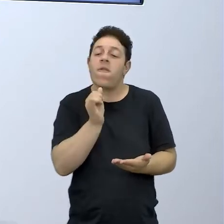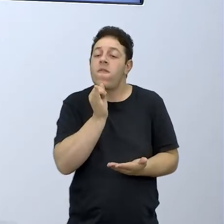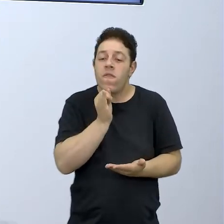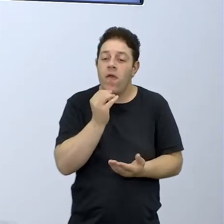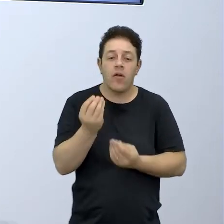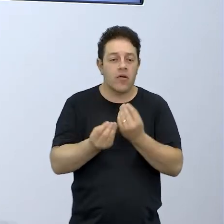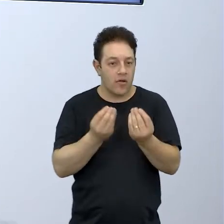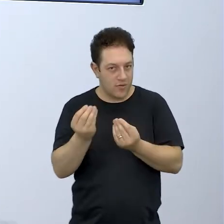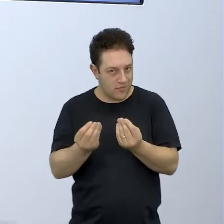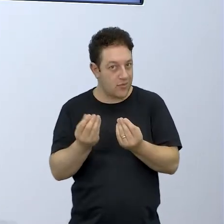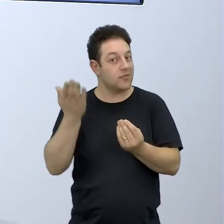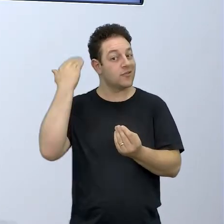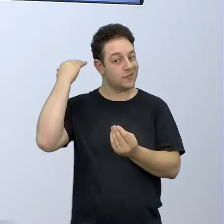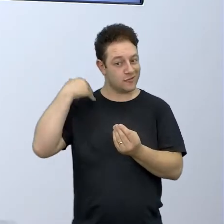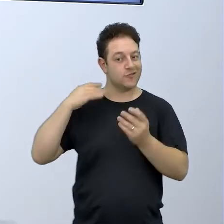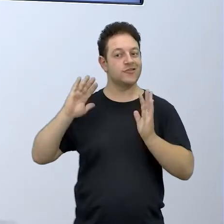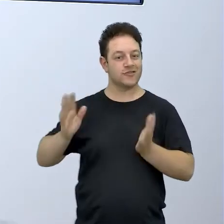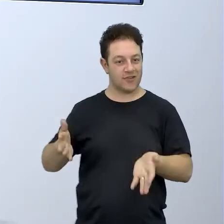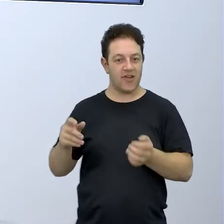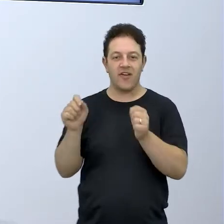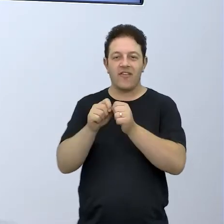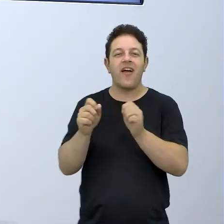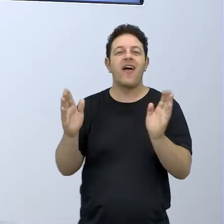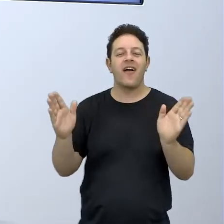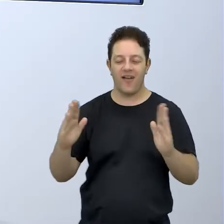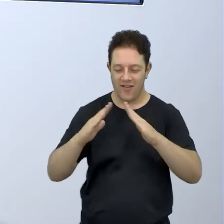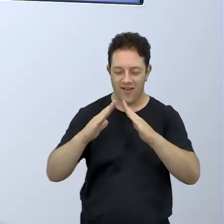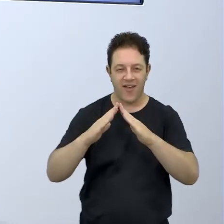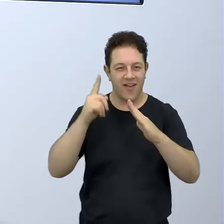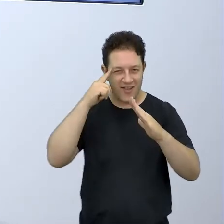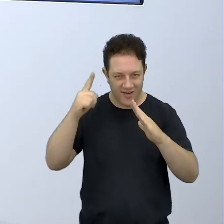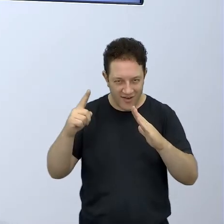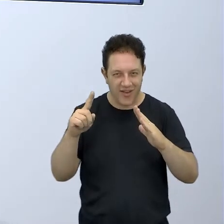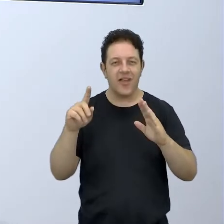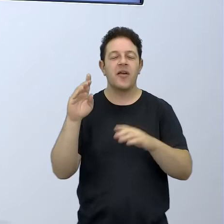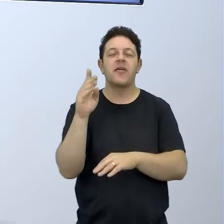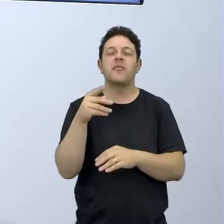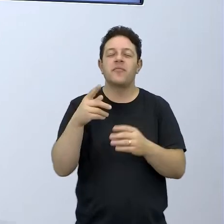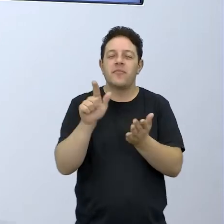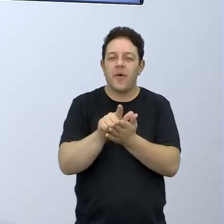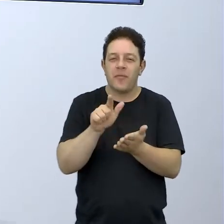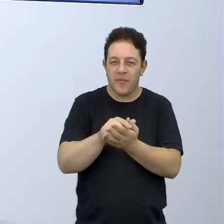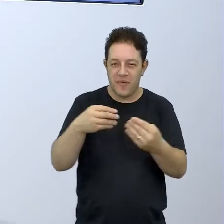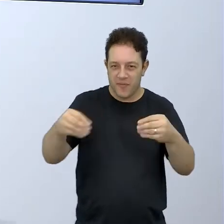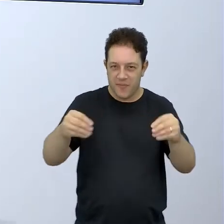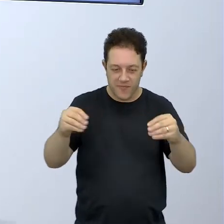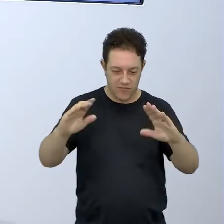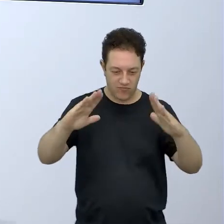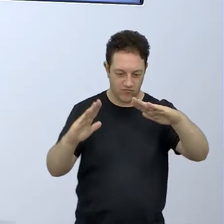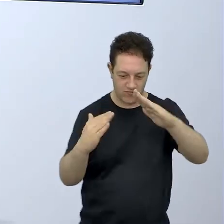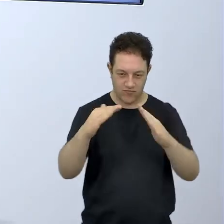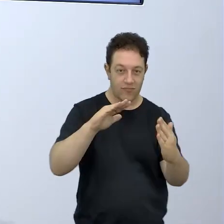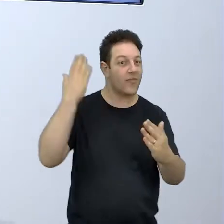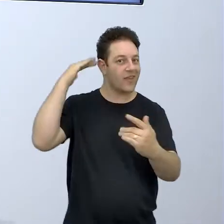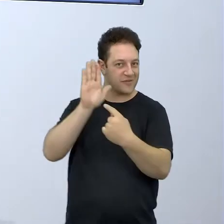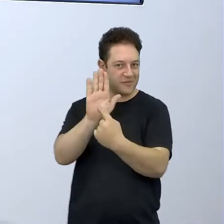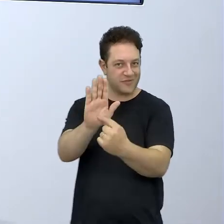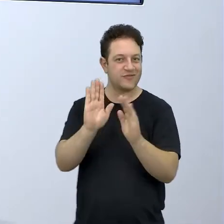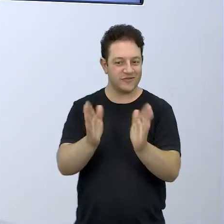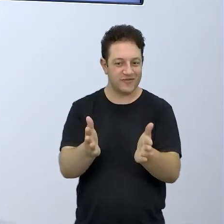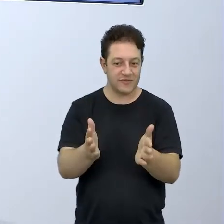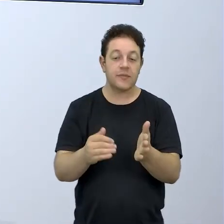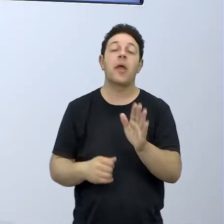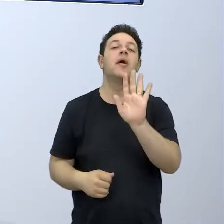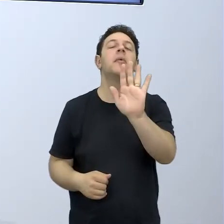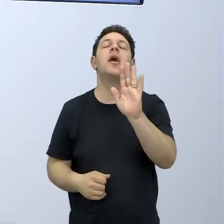como eu já fiz também com uma casa de papelão em proporção e tudo mais, já mostrei para você também. Mas o que eu coloquei